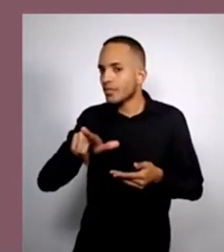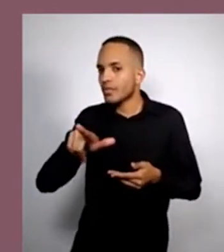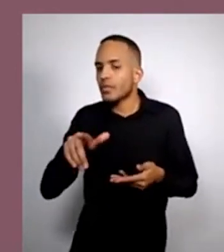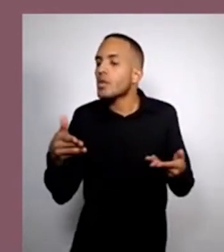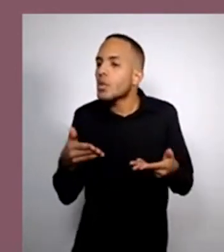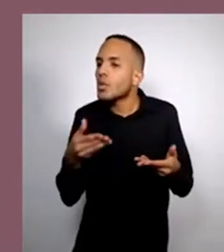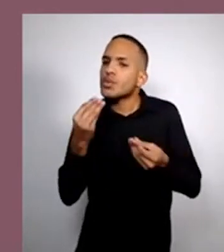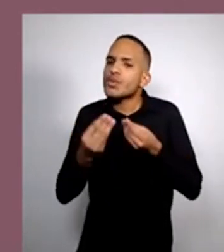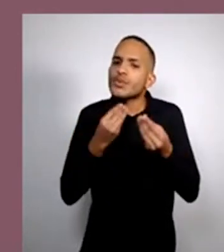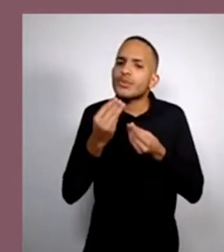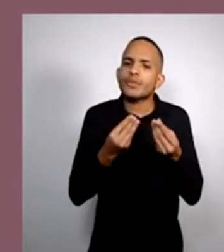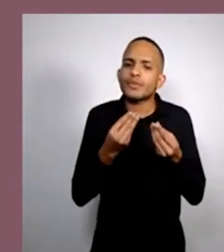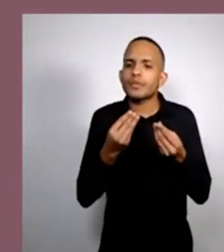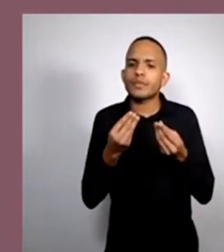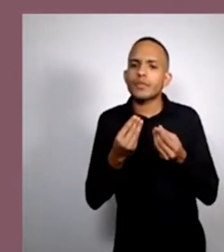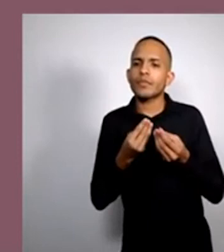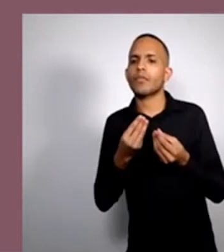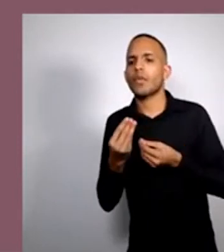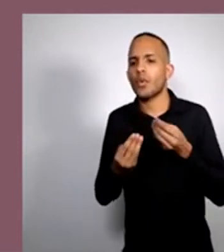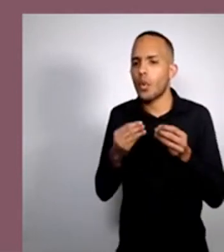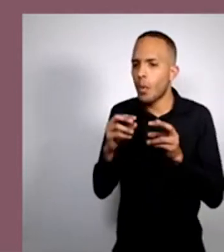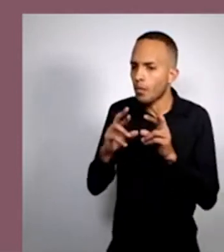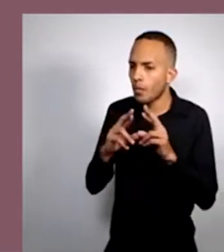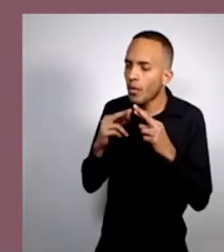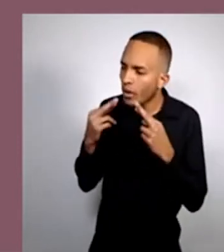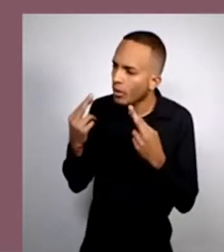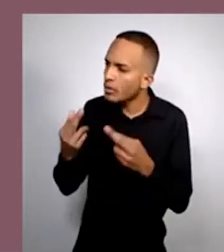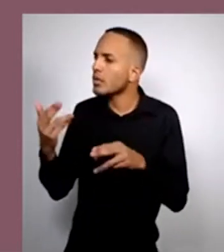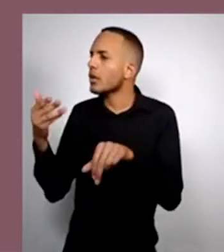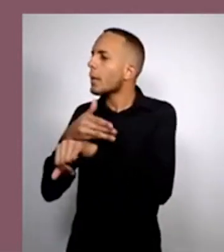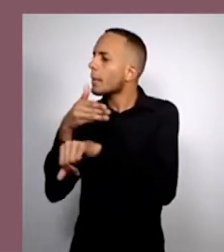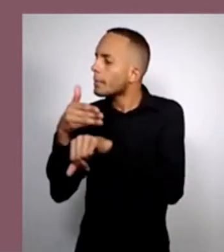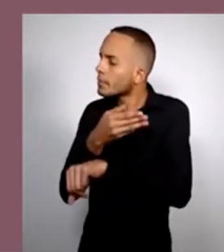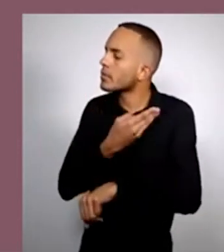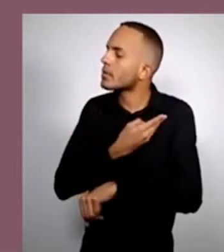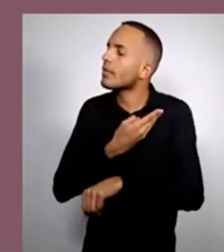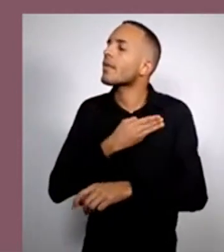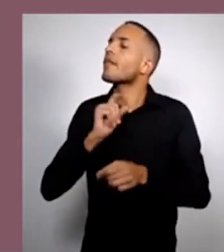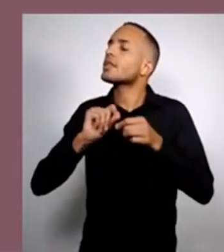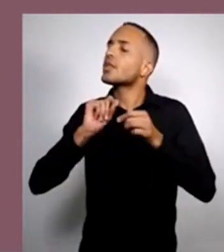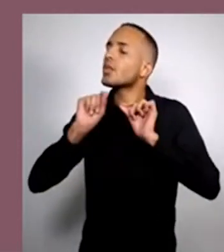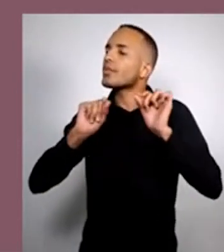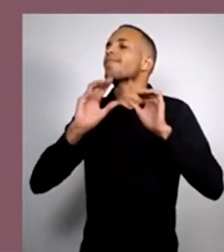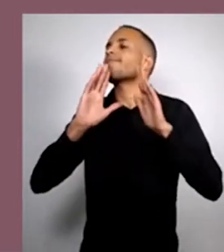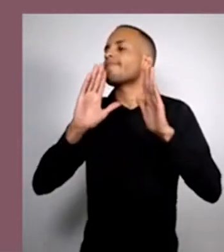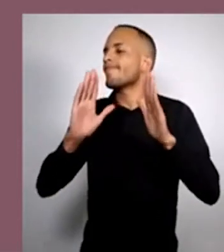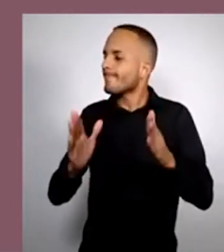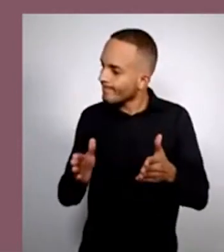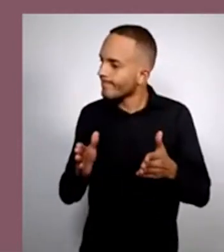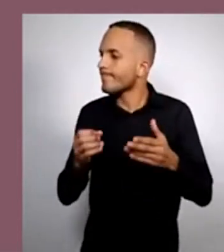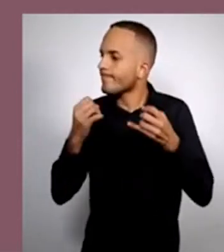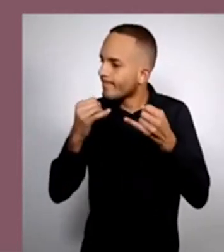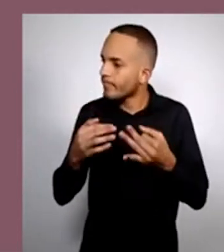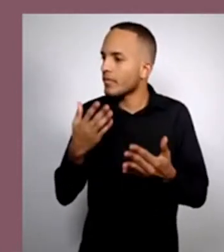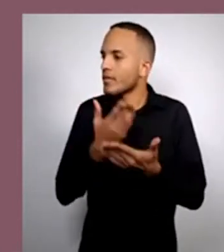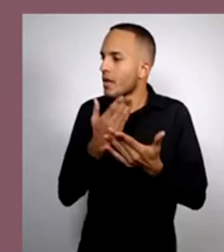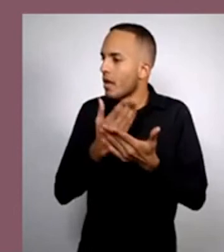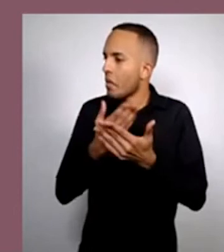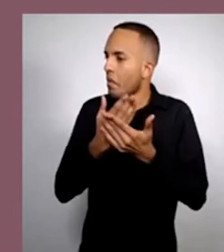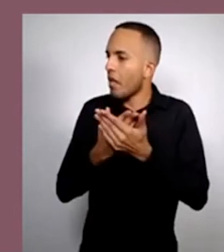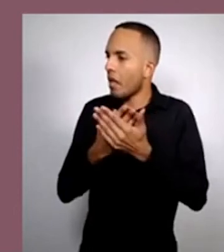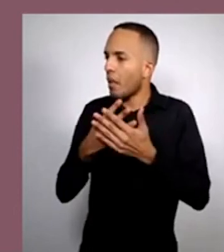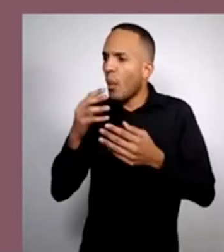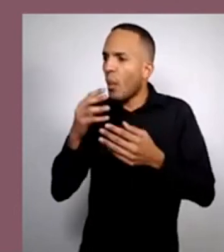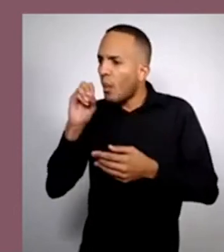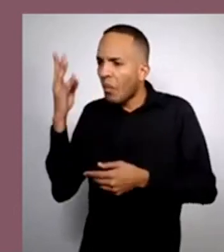hoje? Né? Como é que eu vou me reunir com meus colegas e o que a gente vai fazer? É isso, né? Não é algo abstrato, é ação,